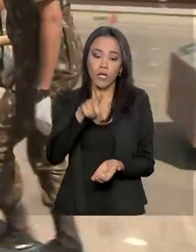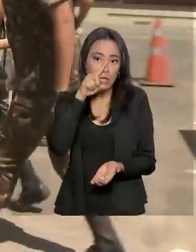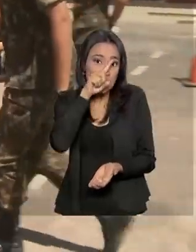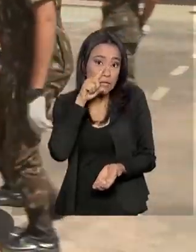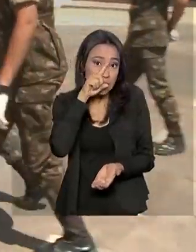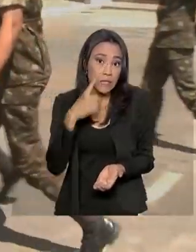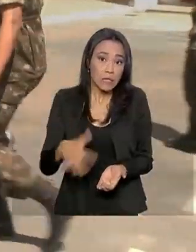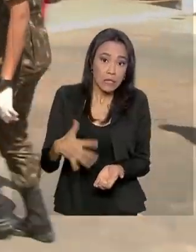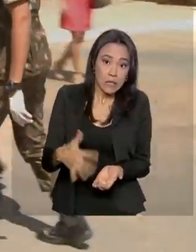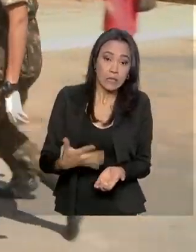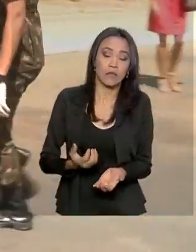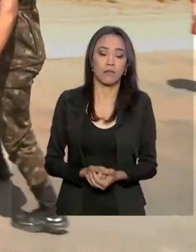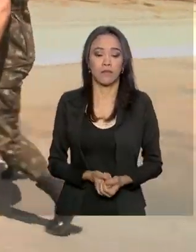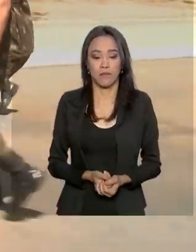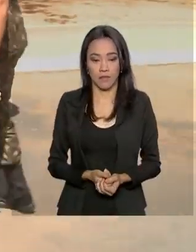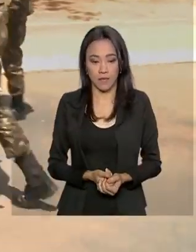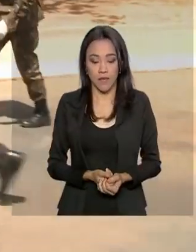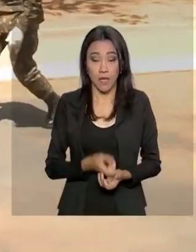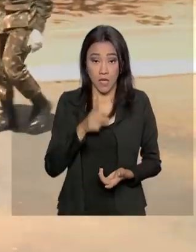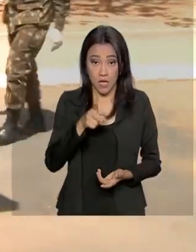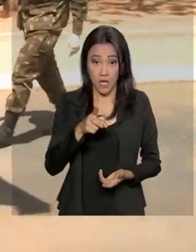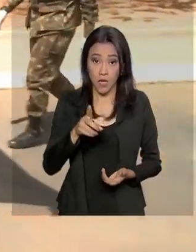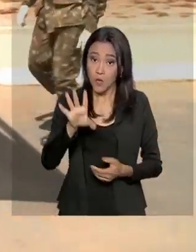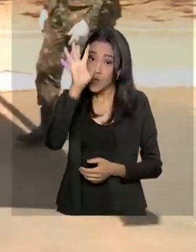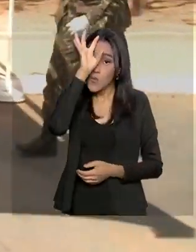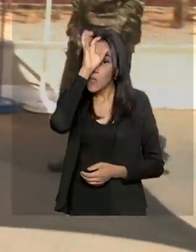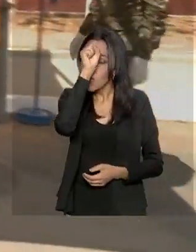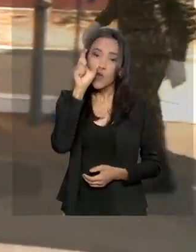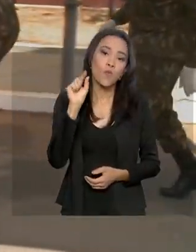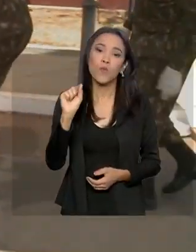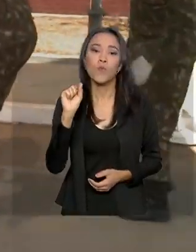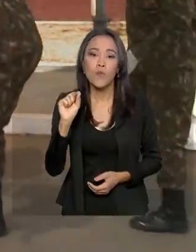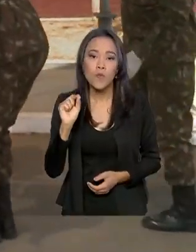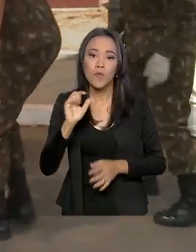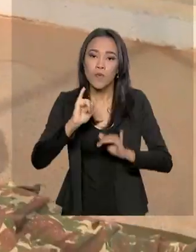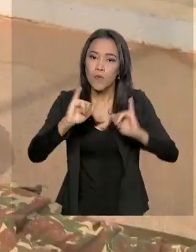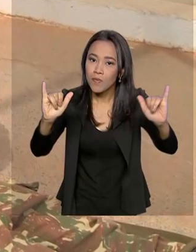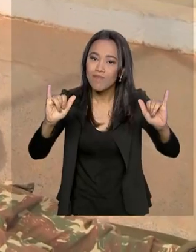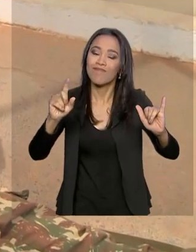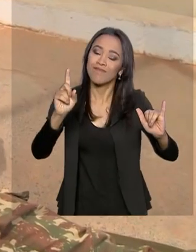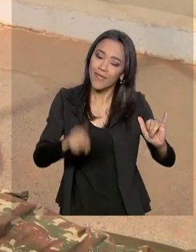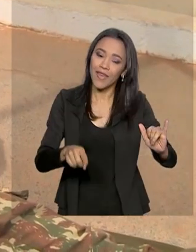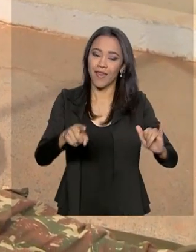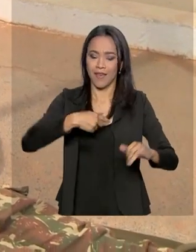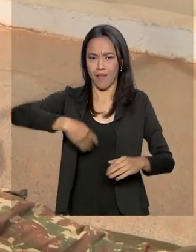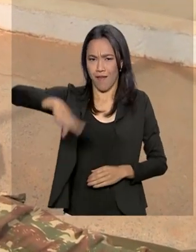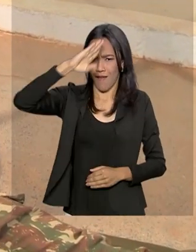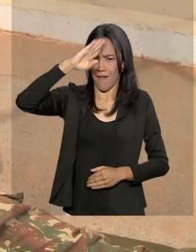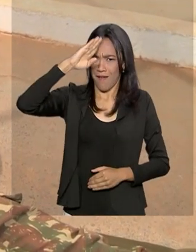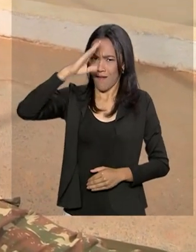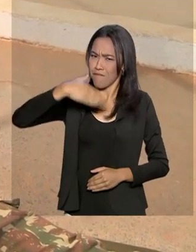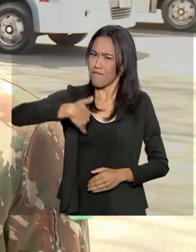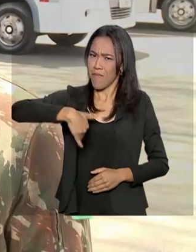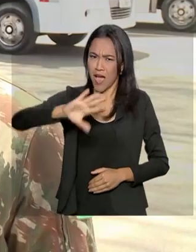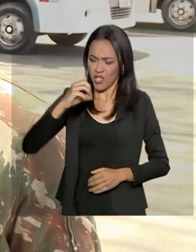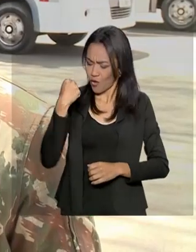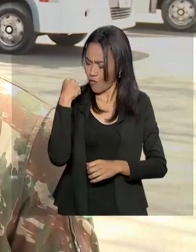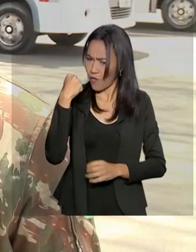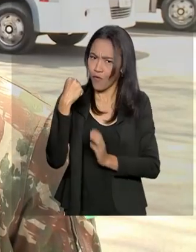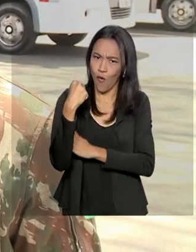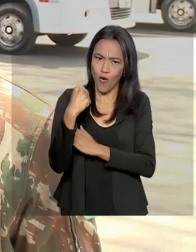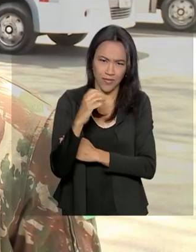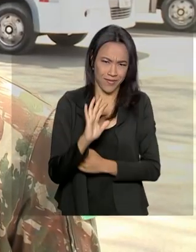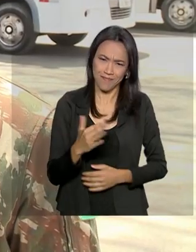perigo ali. E a mensagem que fica é que as Forças Armadas vão muito além da força. Alguns